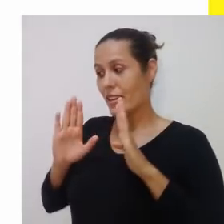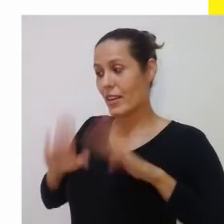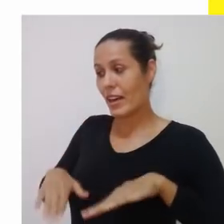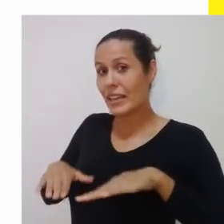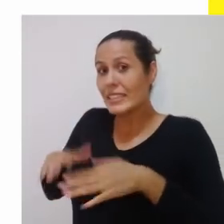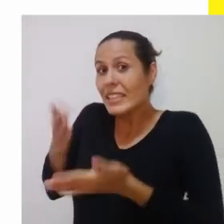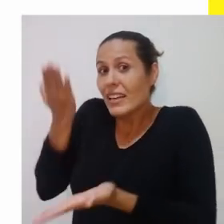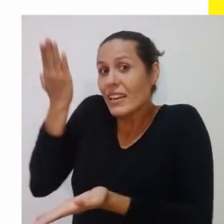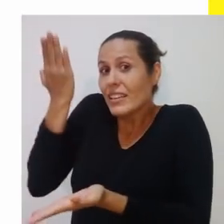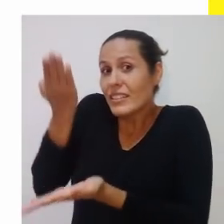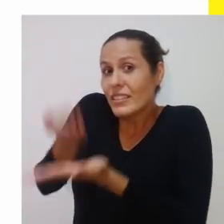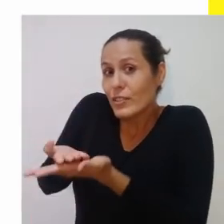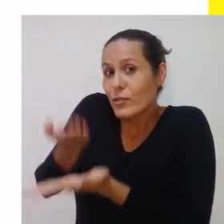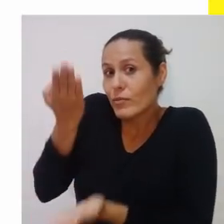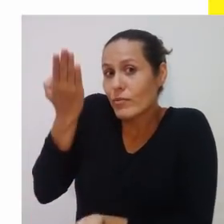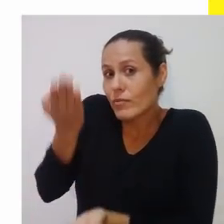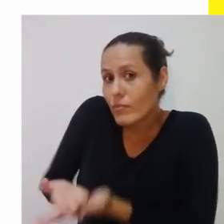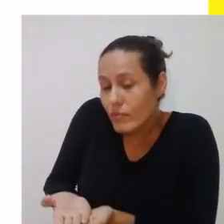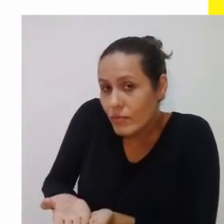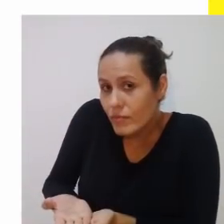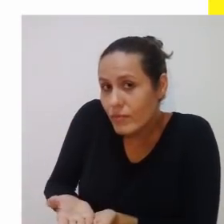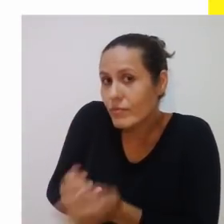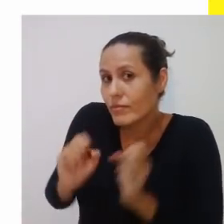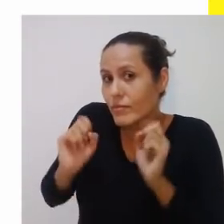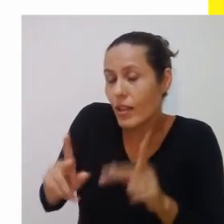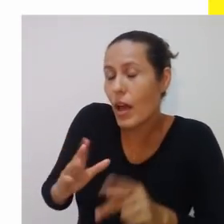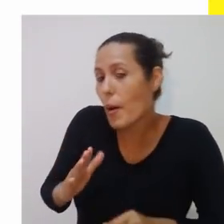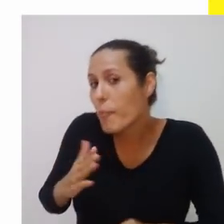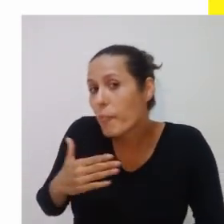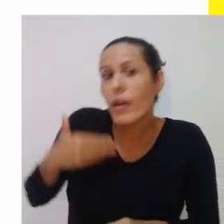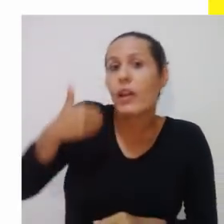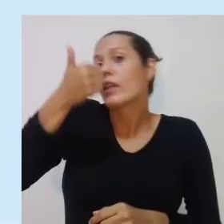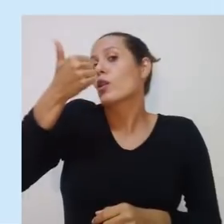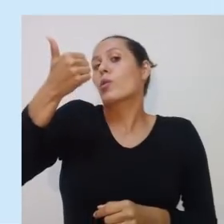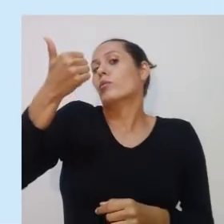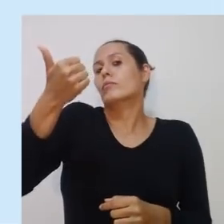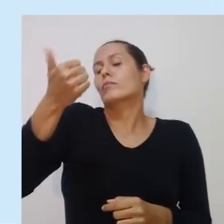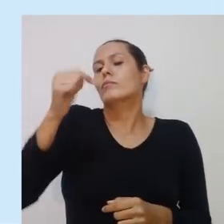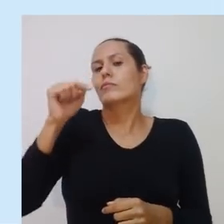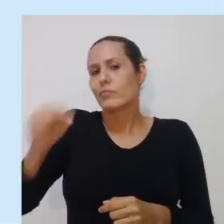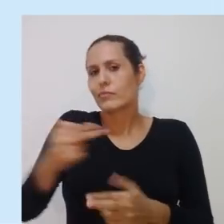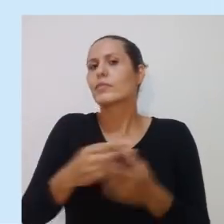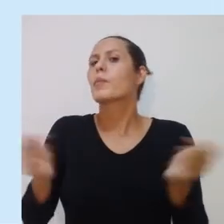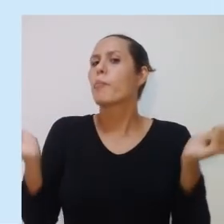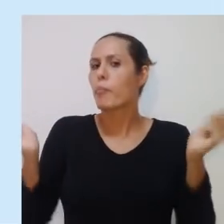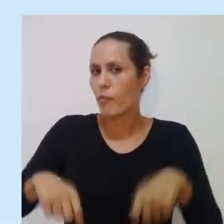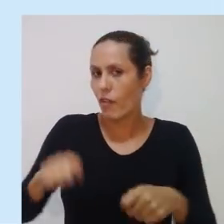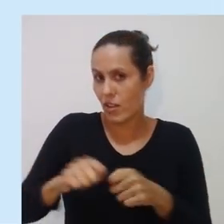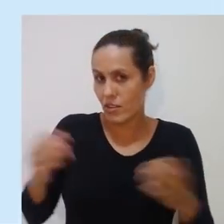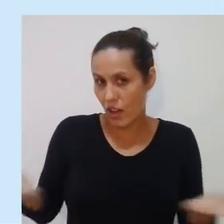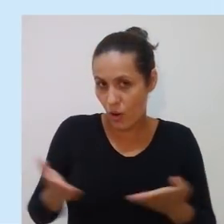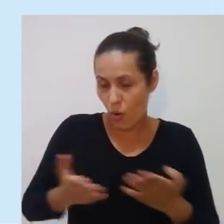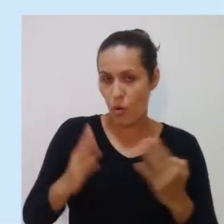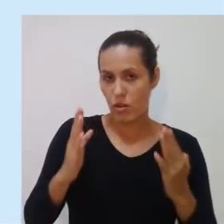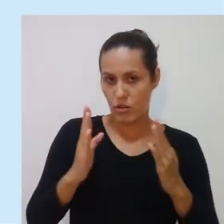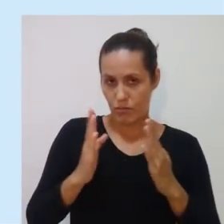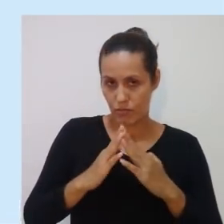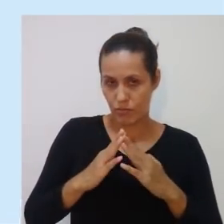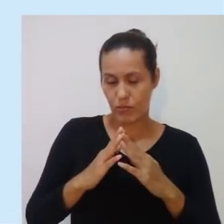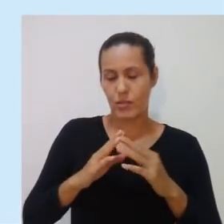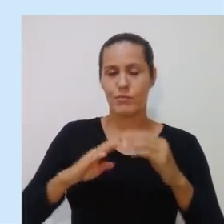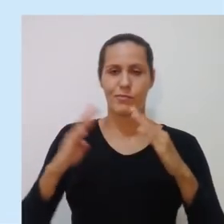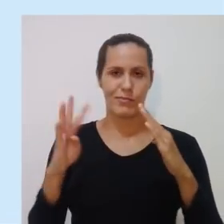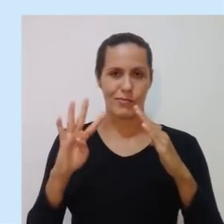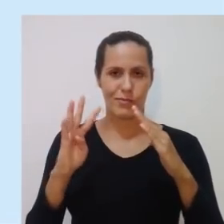casa estudando. A melhor coisa, ou pelo menos uma das melhores coisas que nós podemos fazer neste